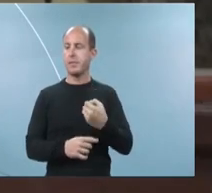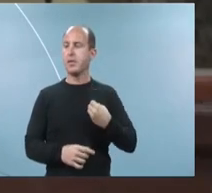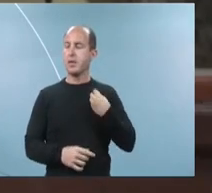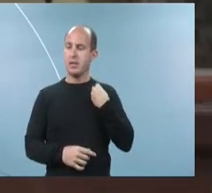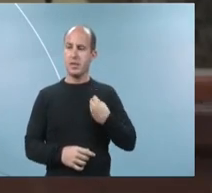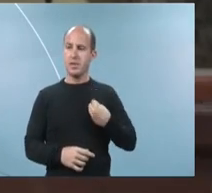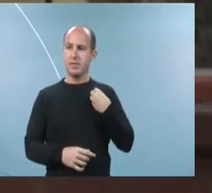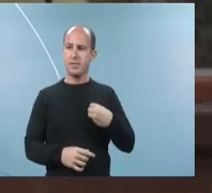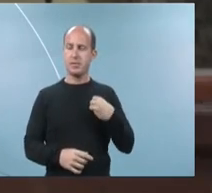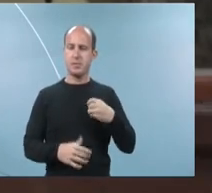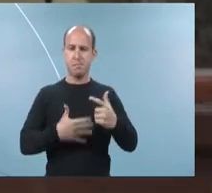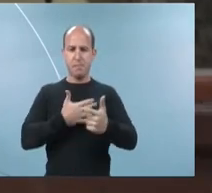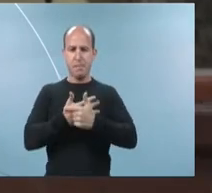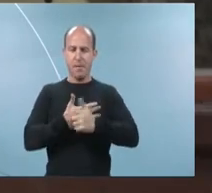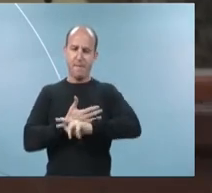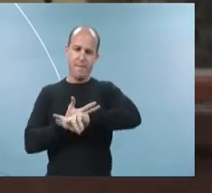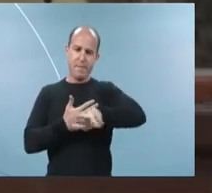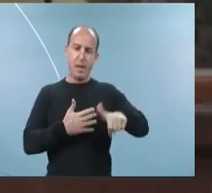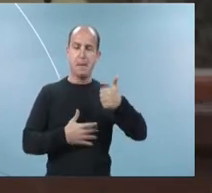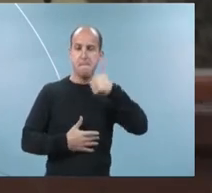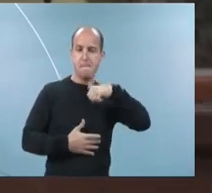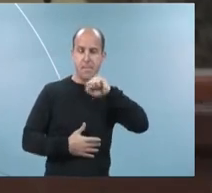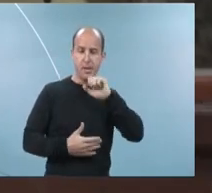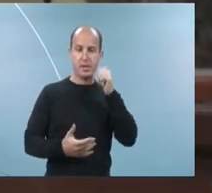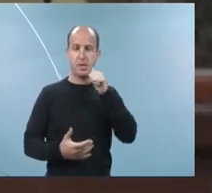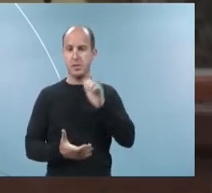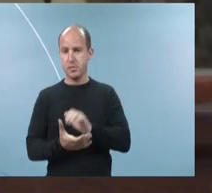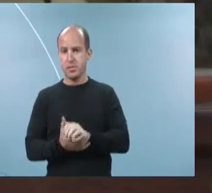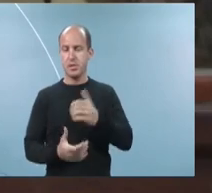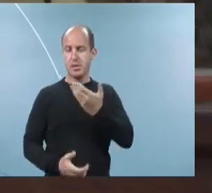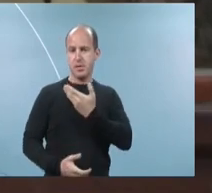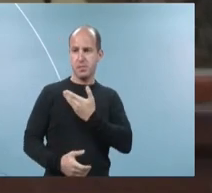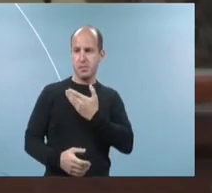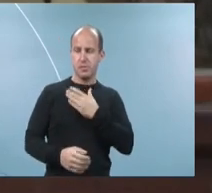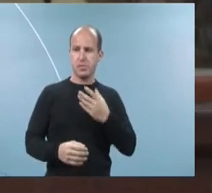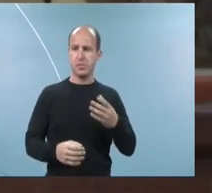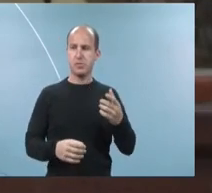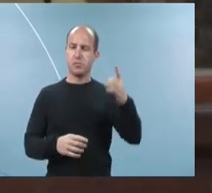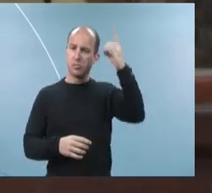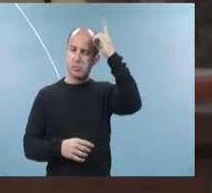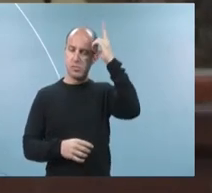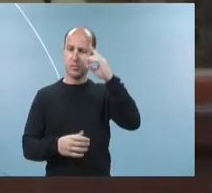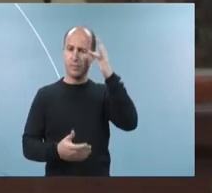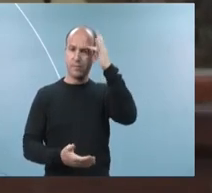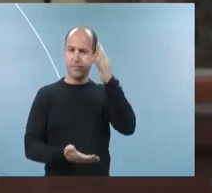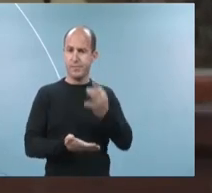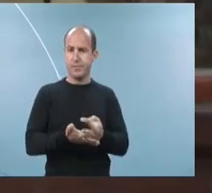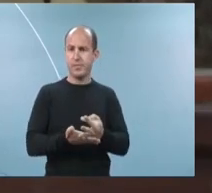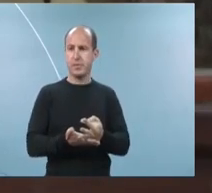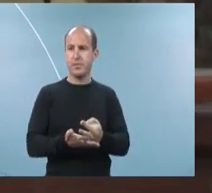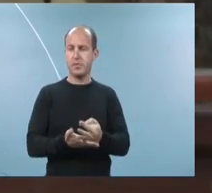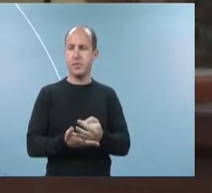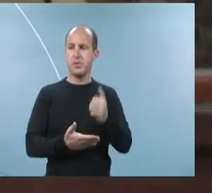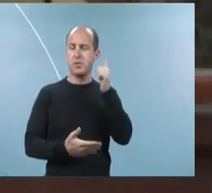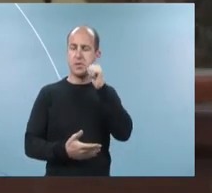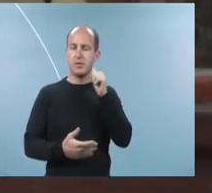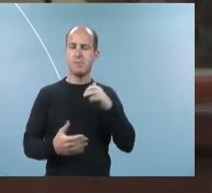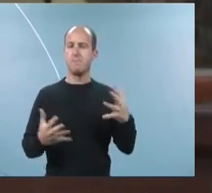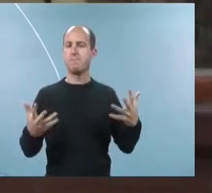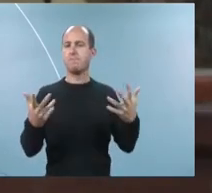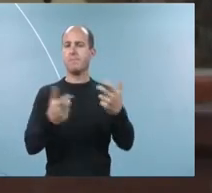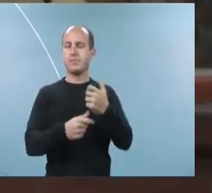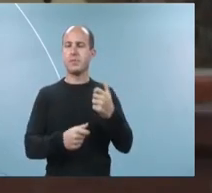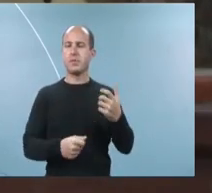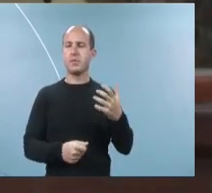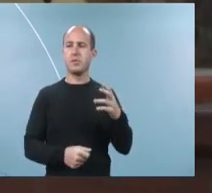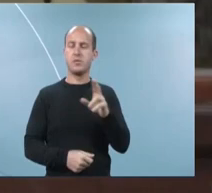vida tem vários papéis, é mãe, é esposa, é amiga, com seus talentos fiéis, você é mulher de encanto, sua